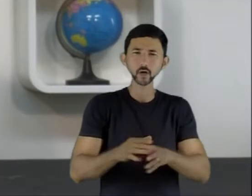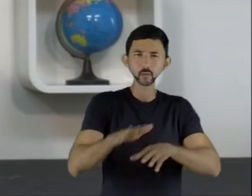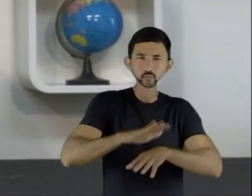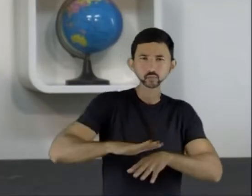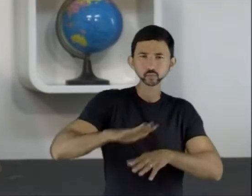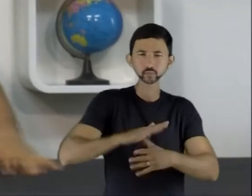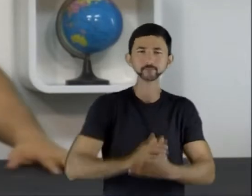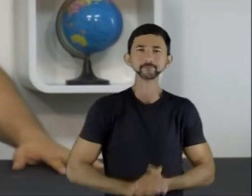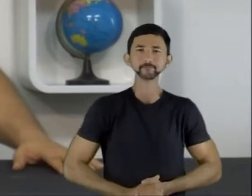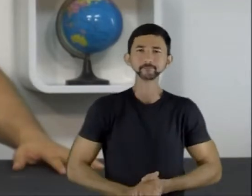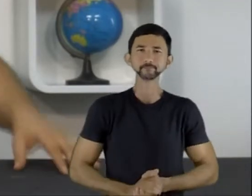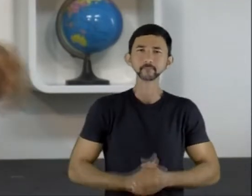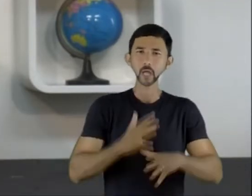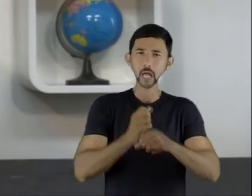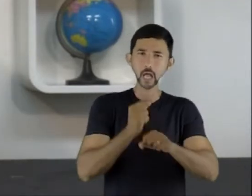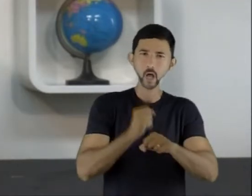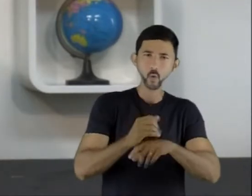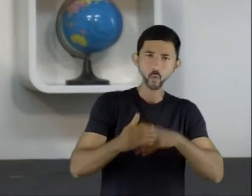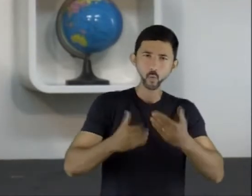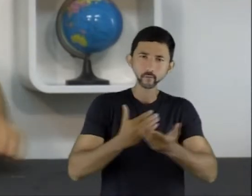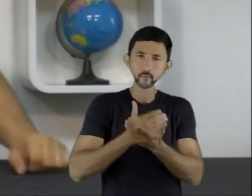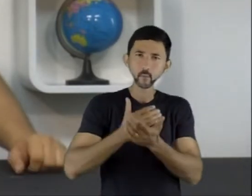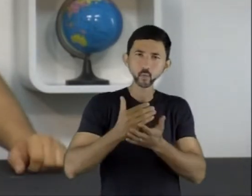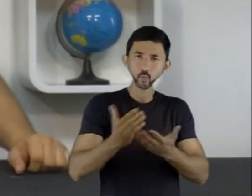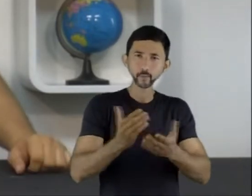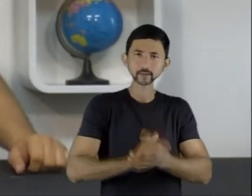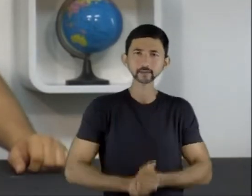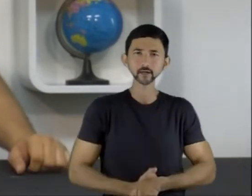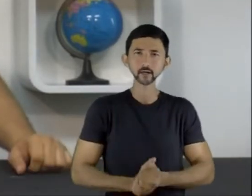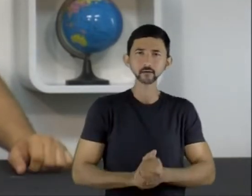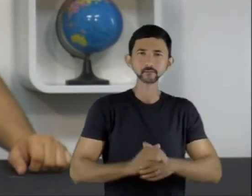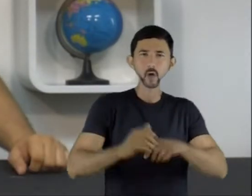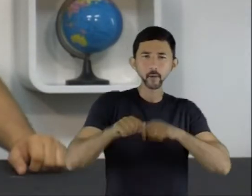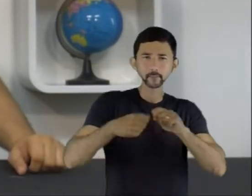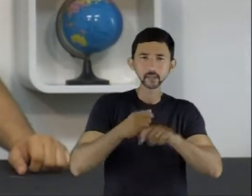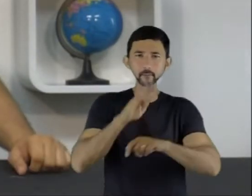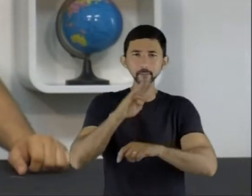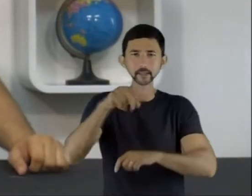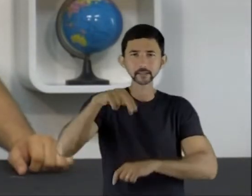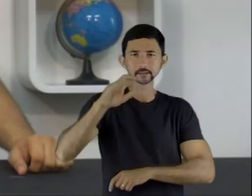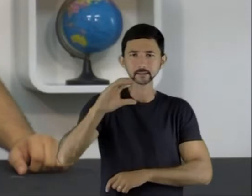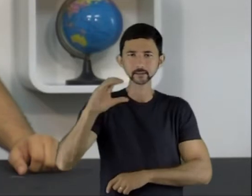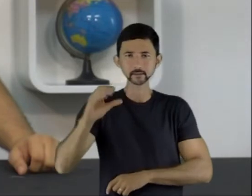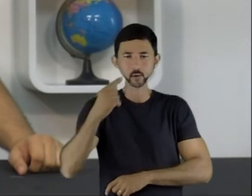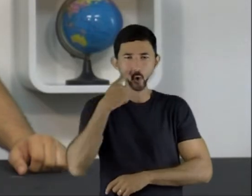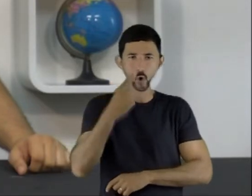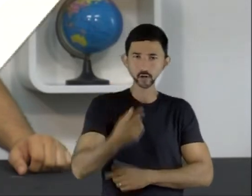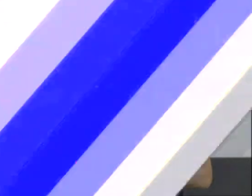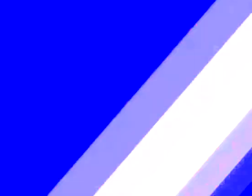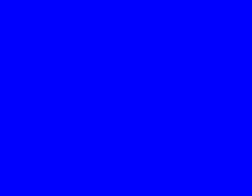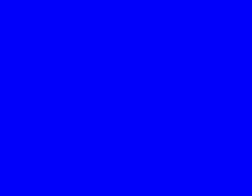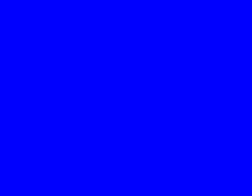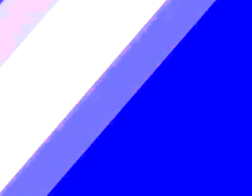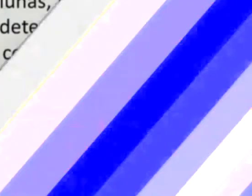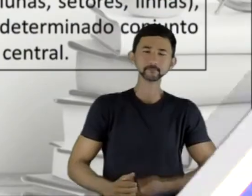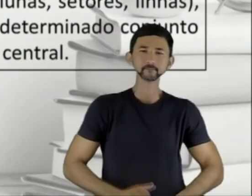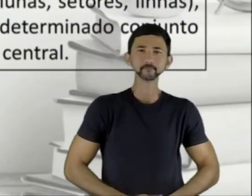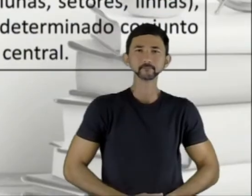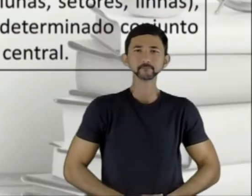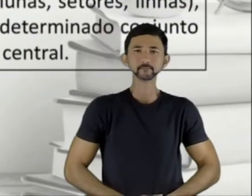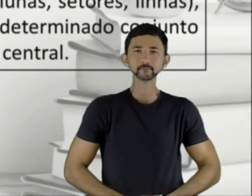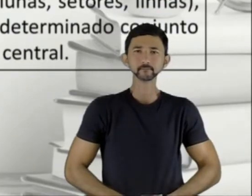e estatística. Então vamos começar com a nossa habilidade da BNCC. Acompanha comigo na tela.